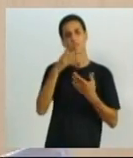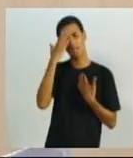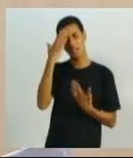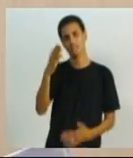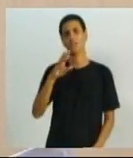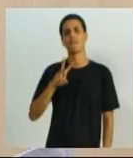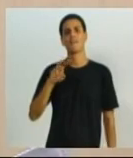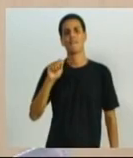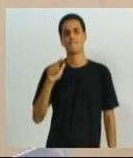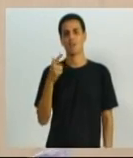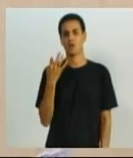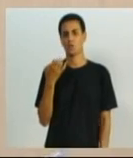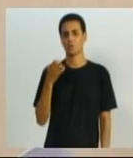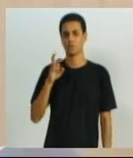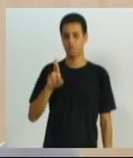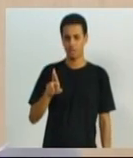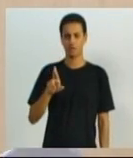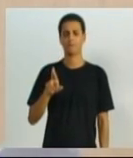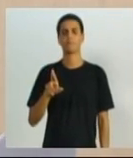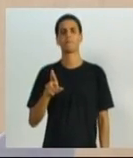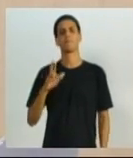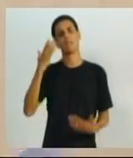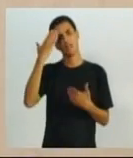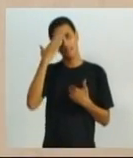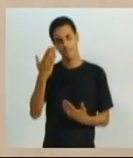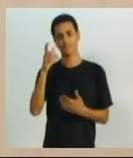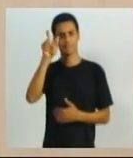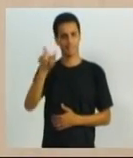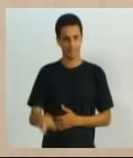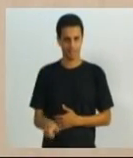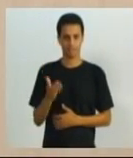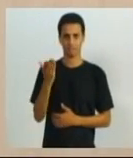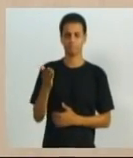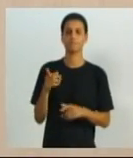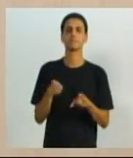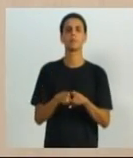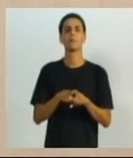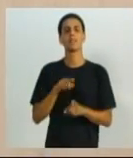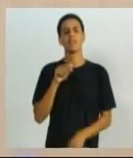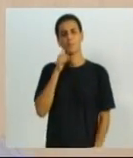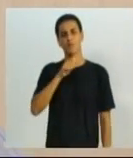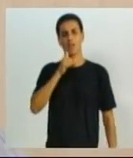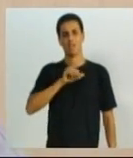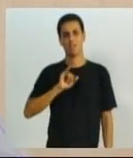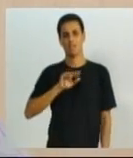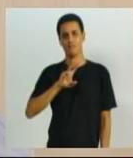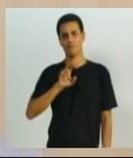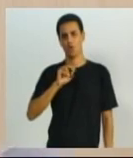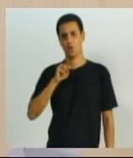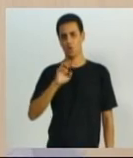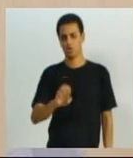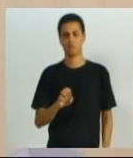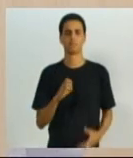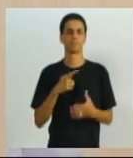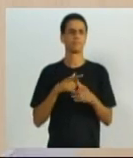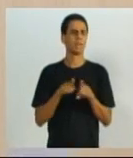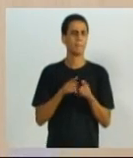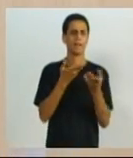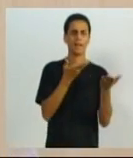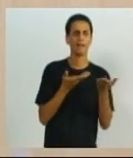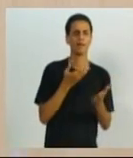do Walter Salvador, agradecer a companhia dele. Companhia da Dona Ivone, companhia do Oscar,